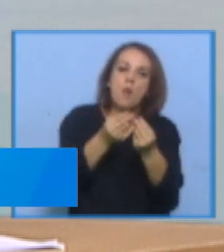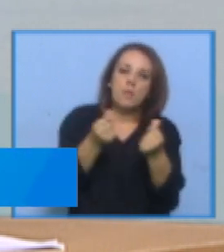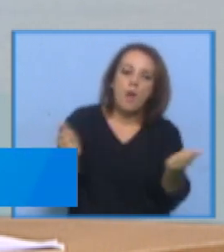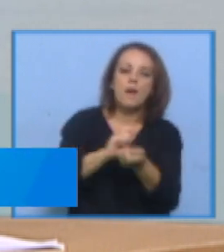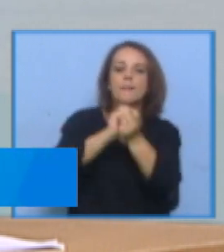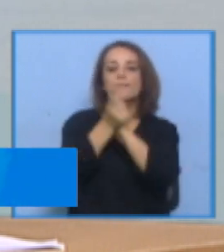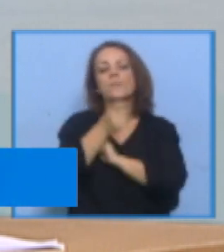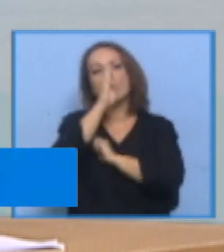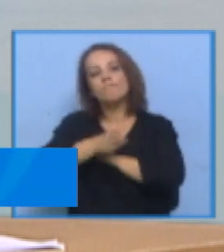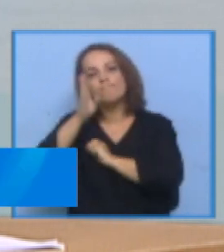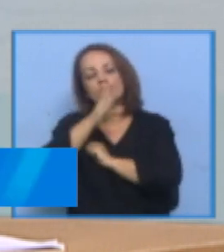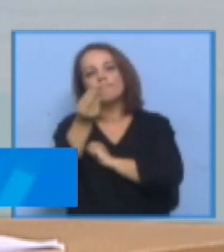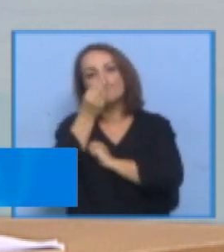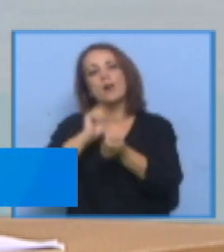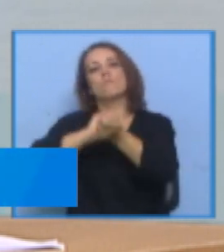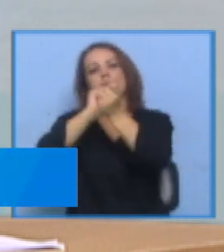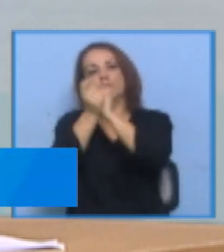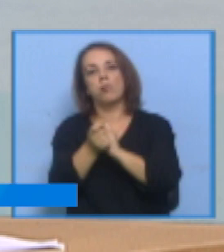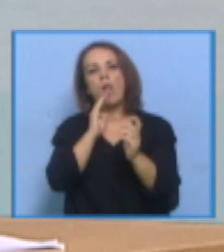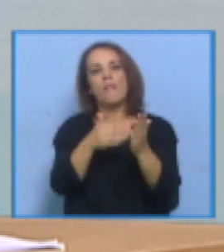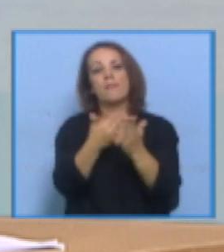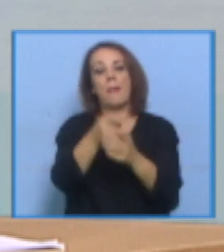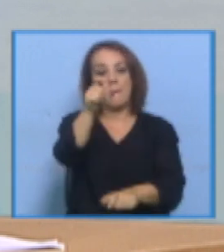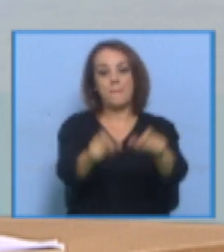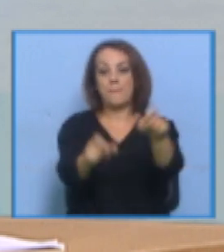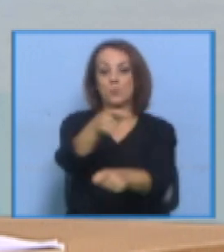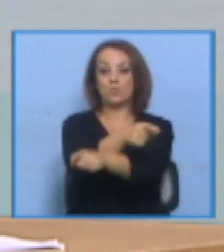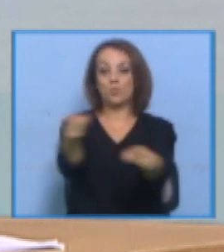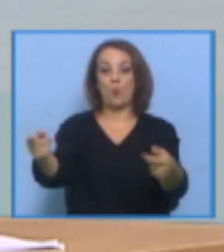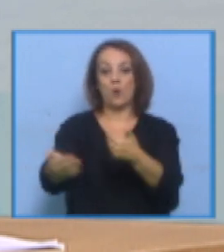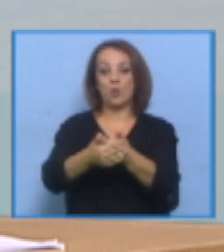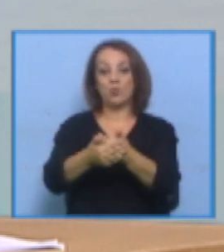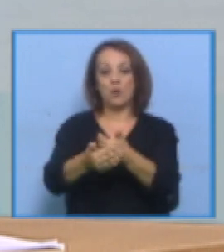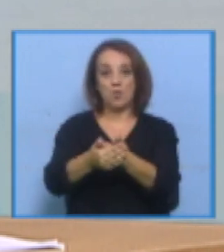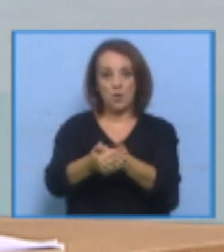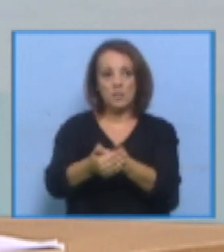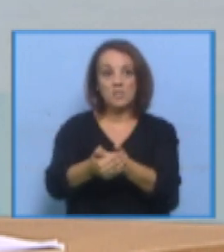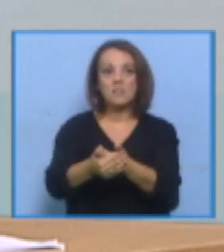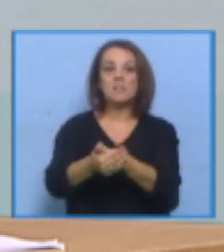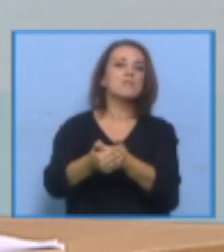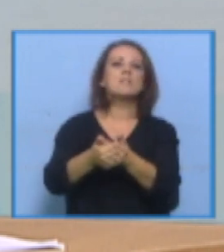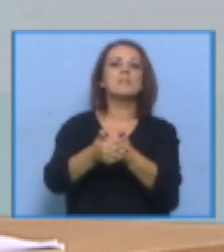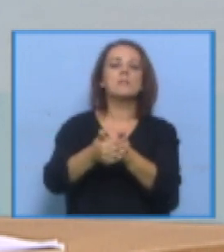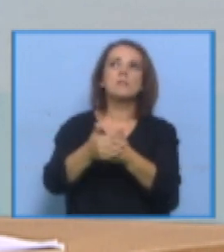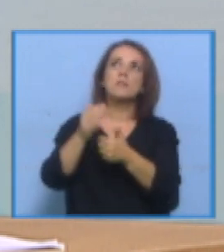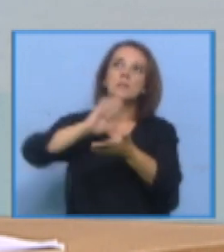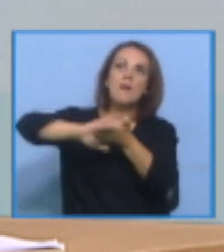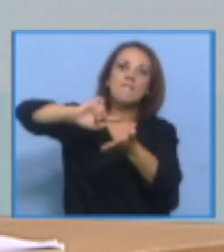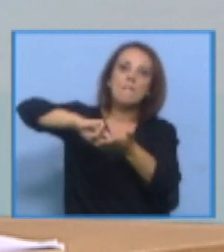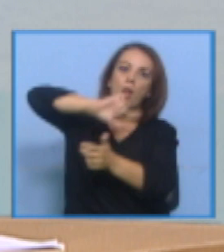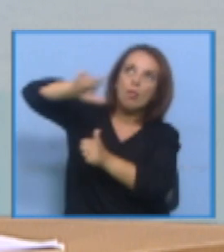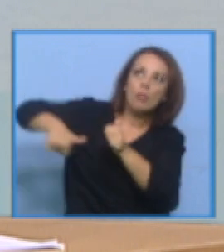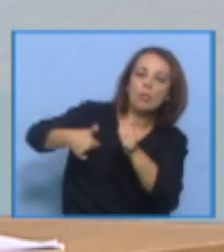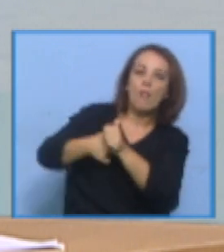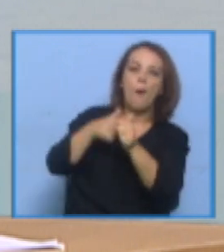hábitos alimentares, tudo isso para que esta população idosa não seja uma população idosa altamente dependente. Porque vamos